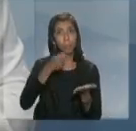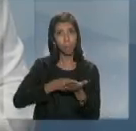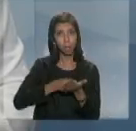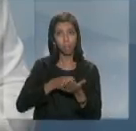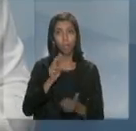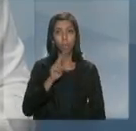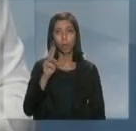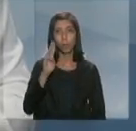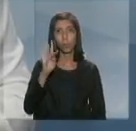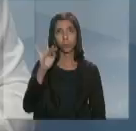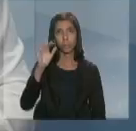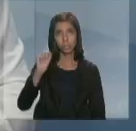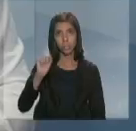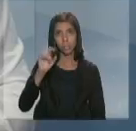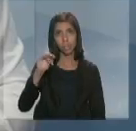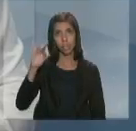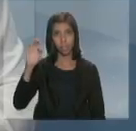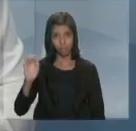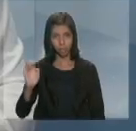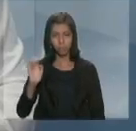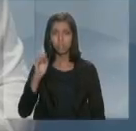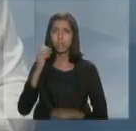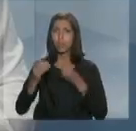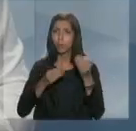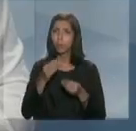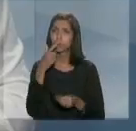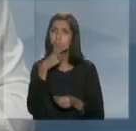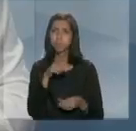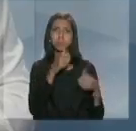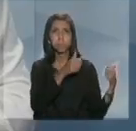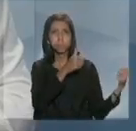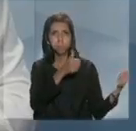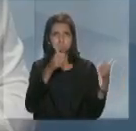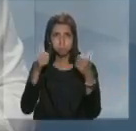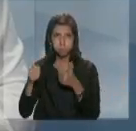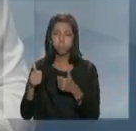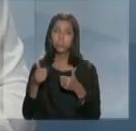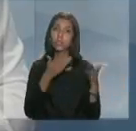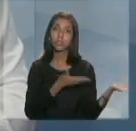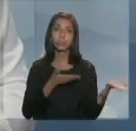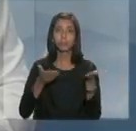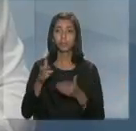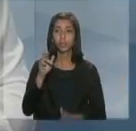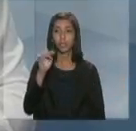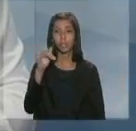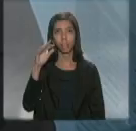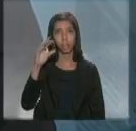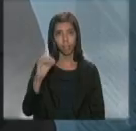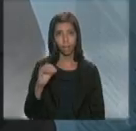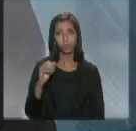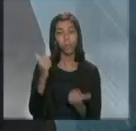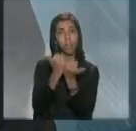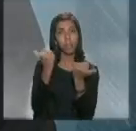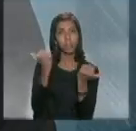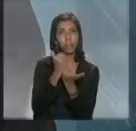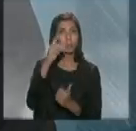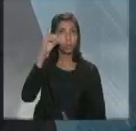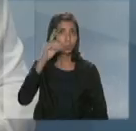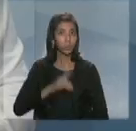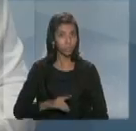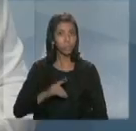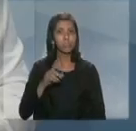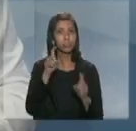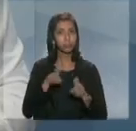o Business Intelligence. Para falar sobre os resultados obtidos nesse processo, recebemos Ricardo Holt, assessor